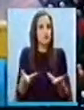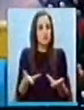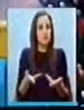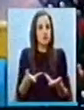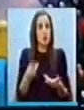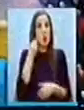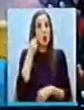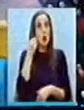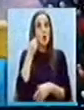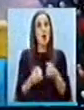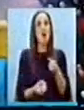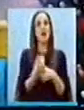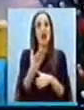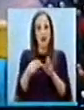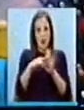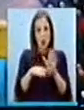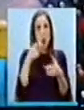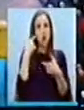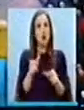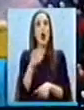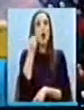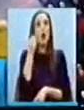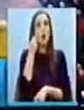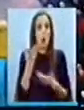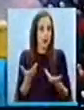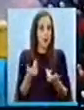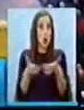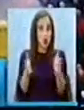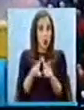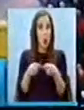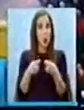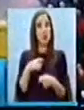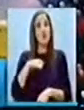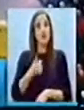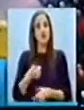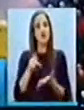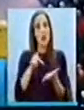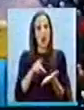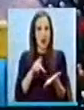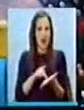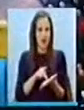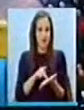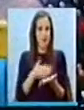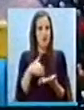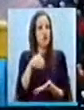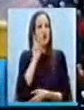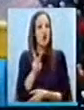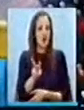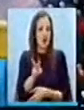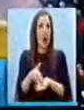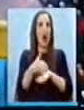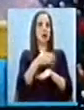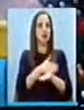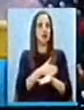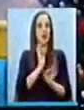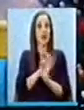ser implementadas e monitorizadas. É tudo isso que os verdes ainda esperam para, diremos, ver antes de mandar